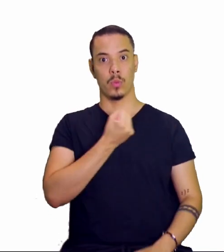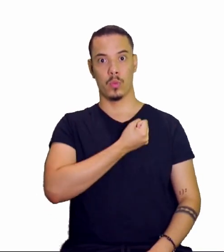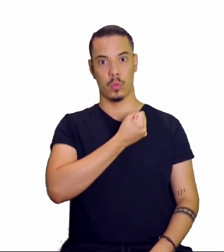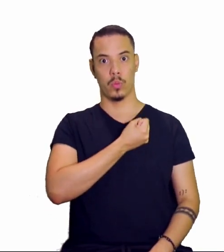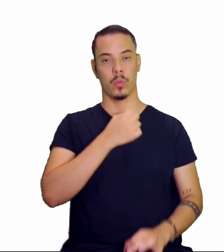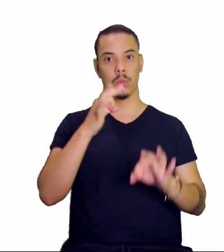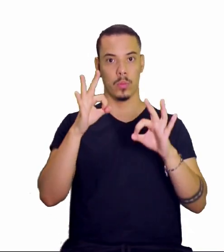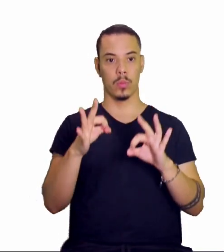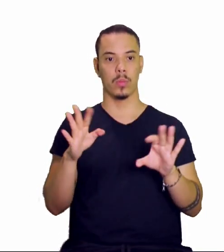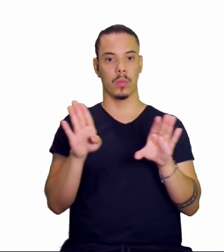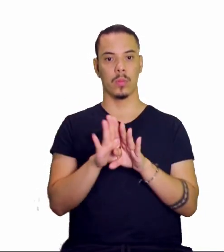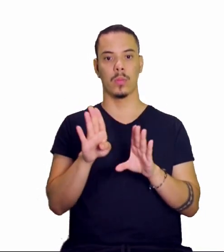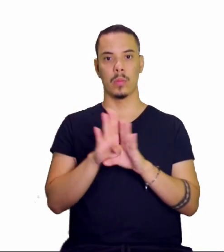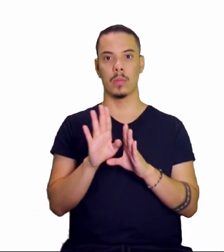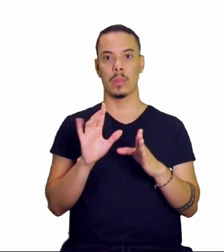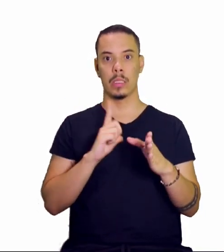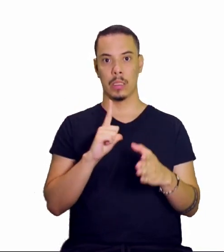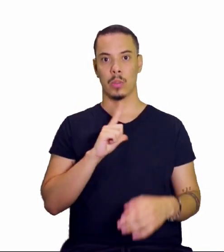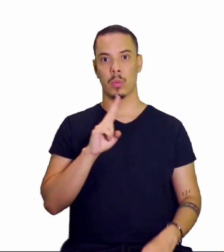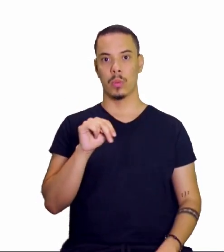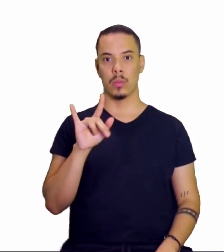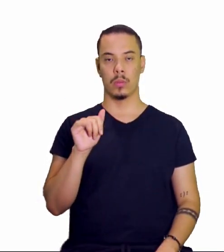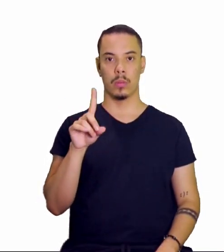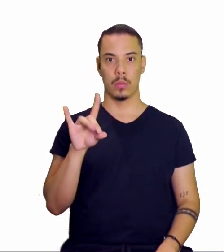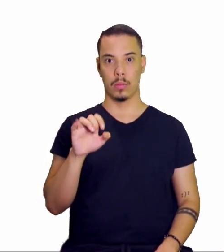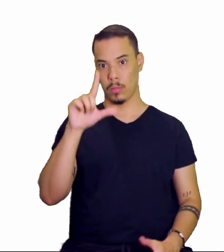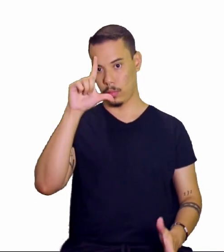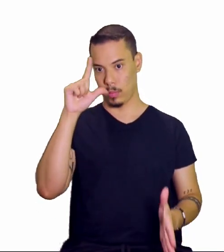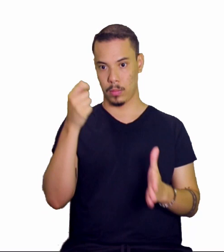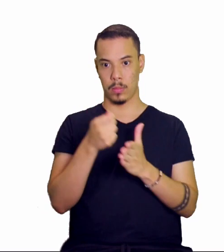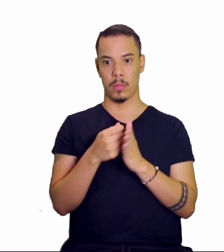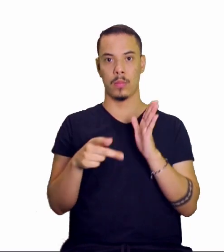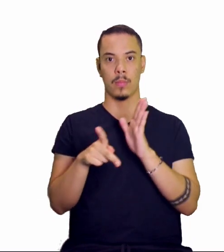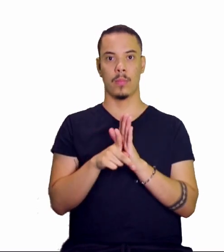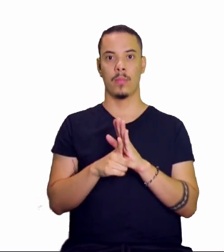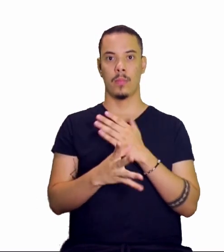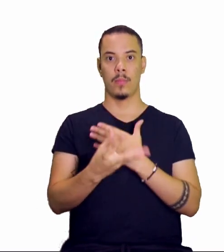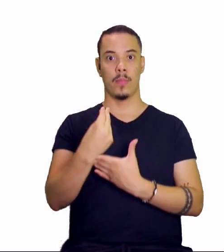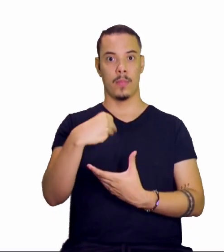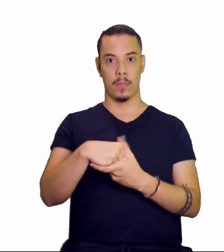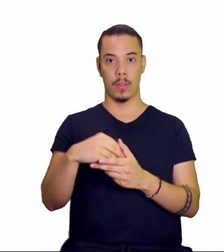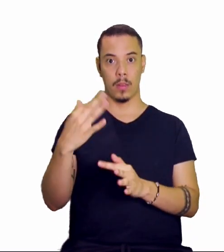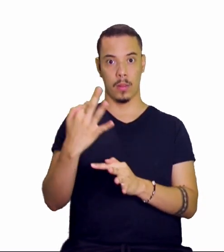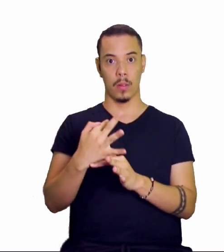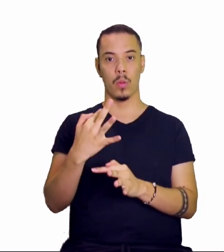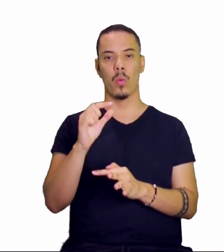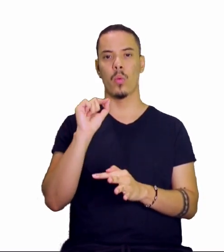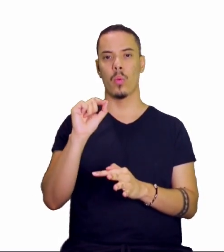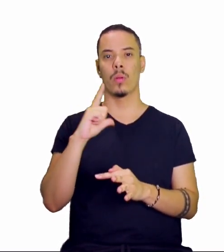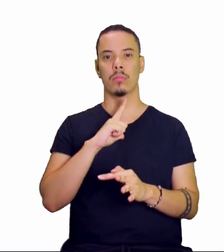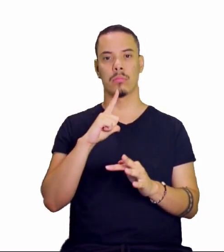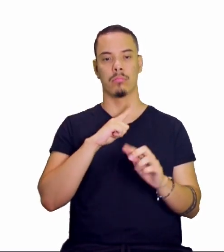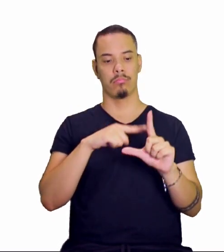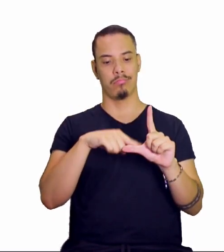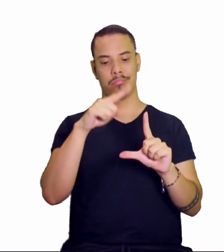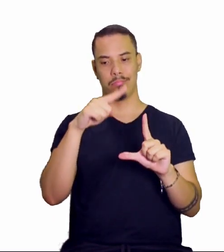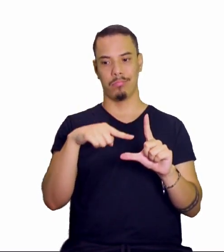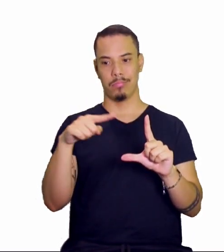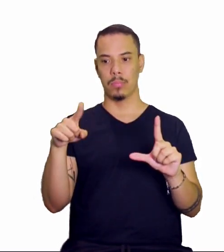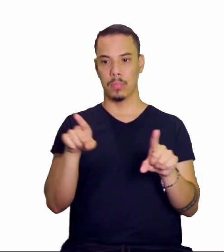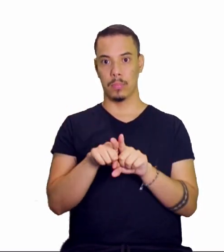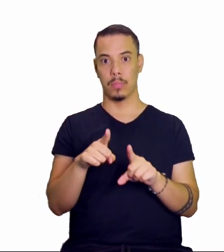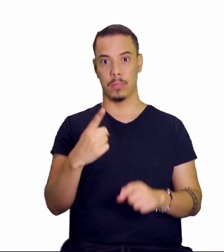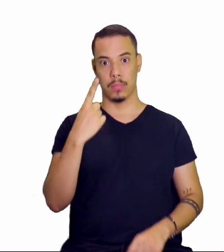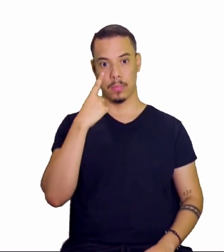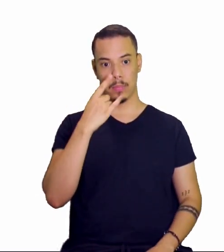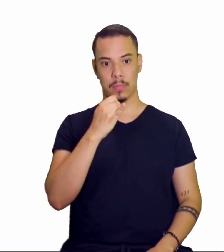numérico e uma unidade de medida para determinar uma grandeza física. Ou seja, ela tem uma escala, tá? Vamos ver um